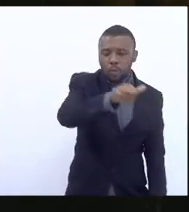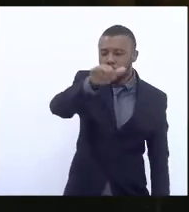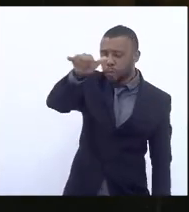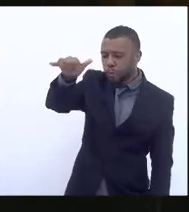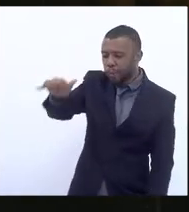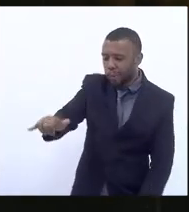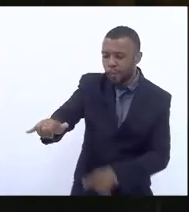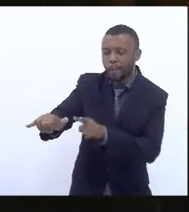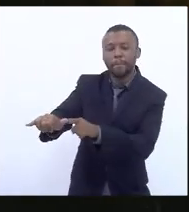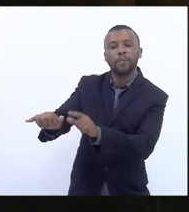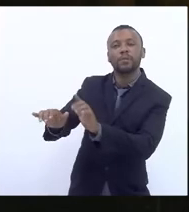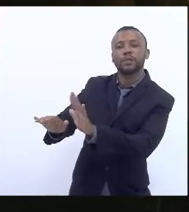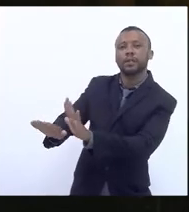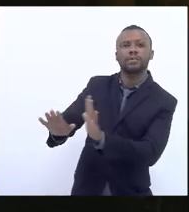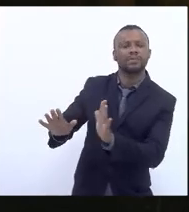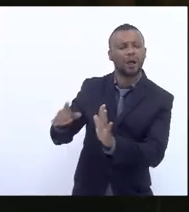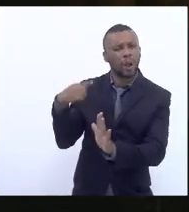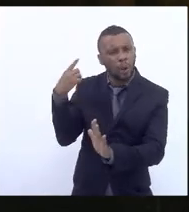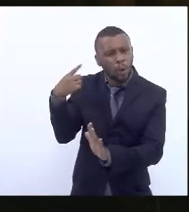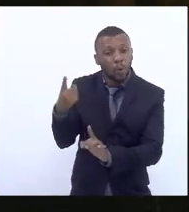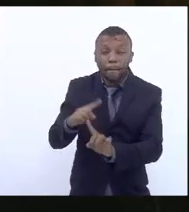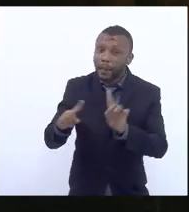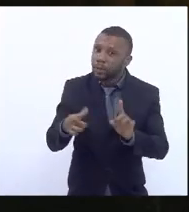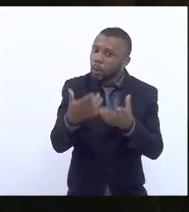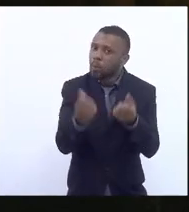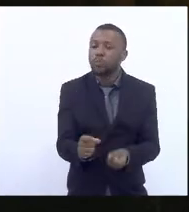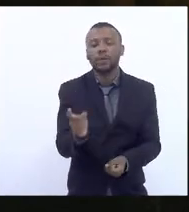Loucura! Só que comigo não.